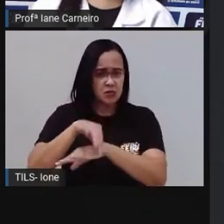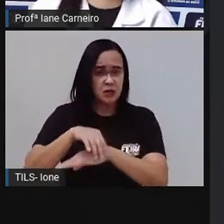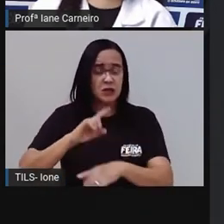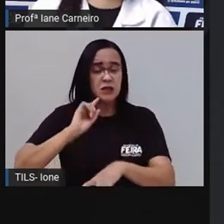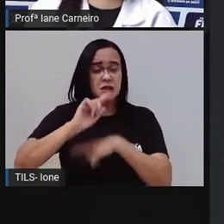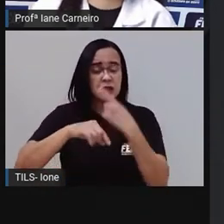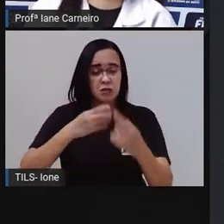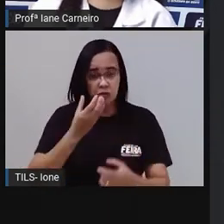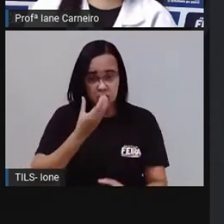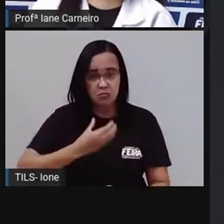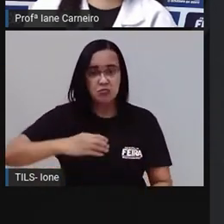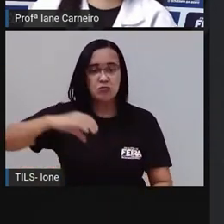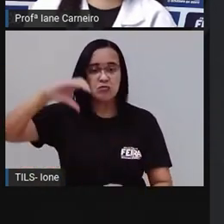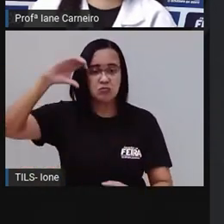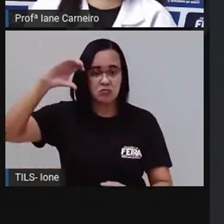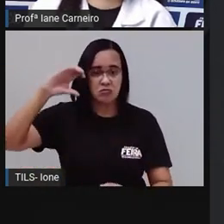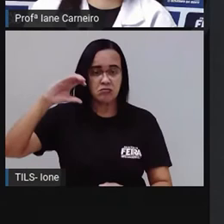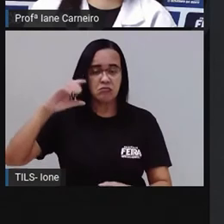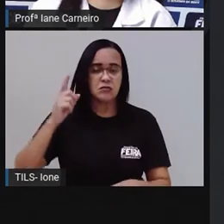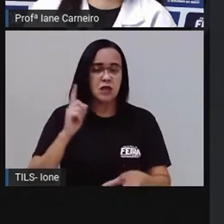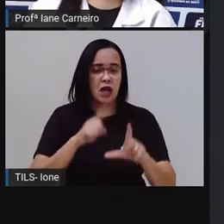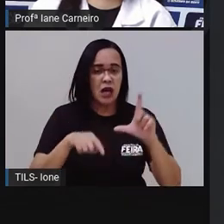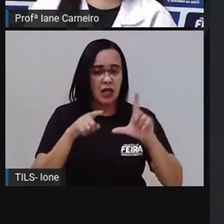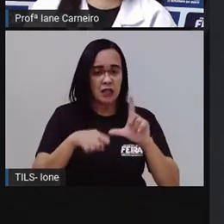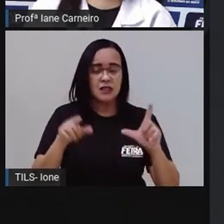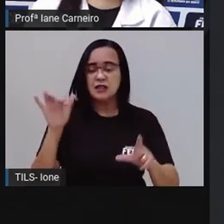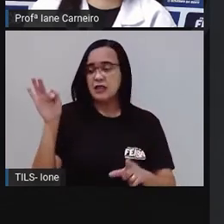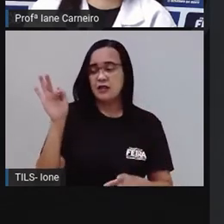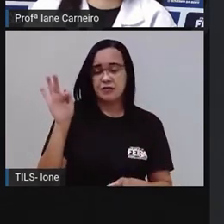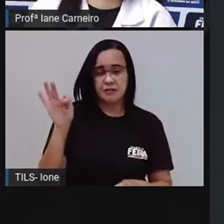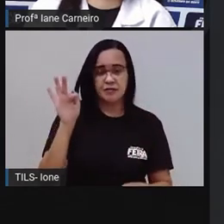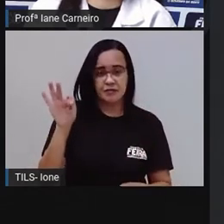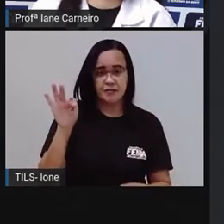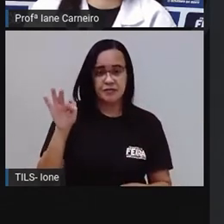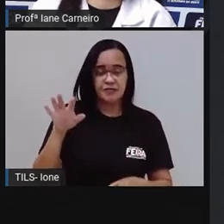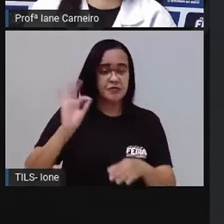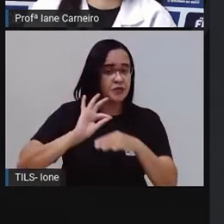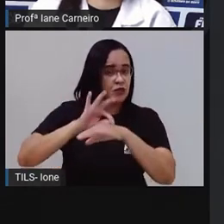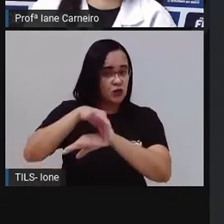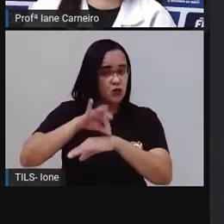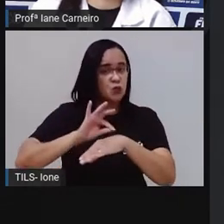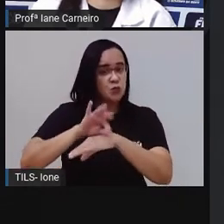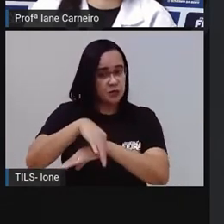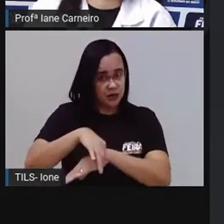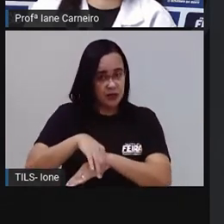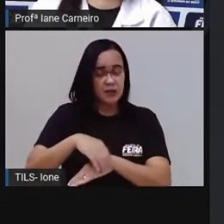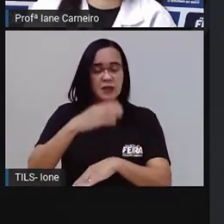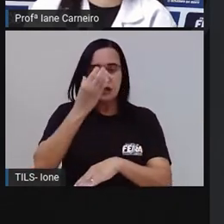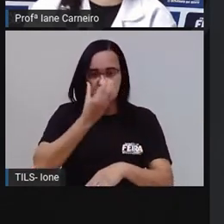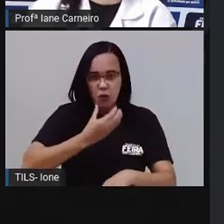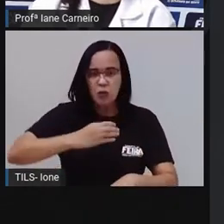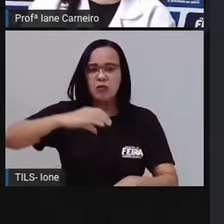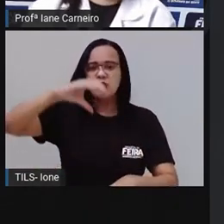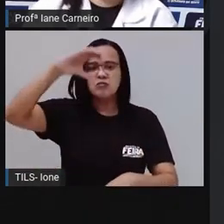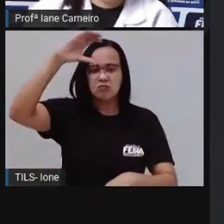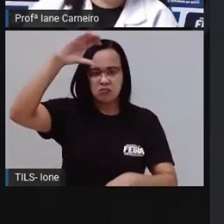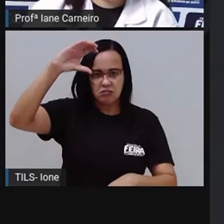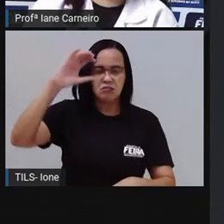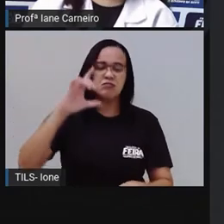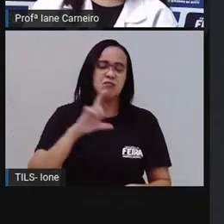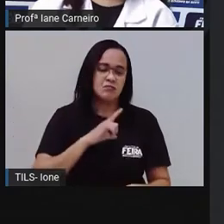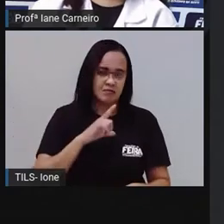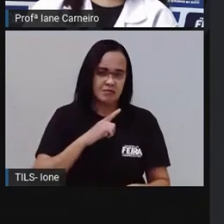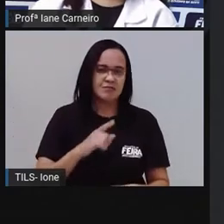É a letra F, ó, formiga, elefante.